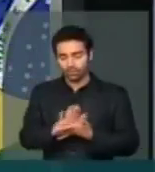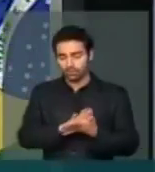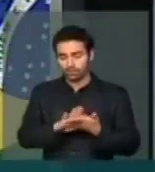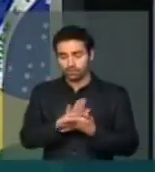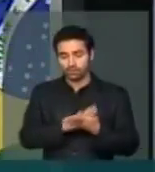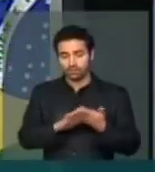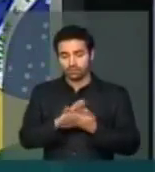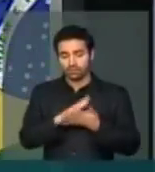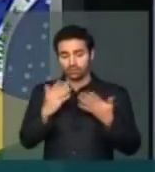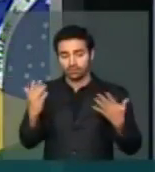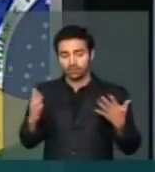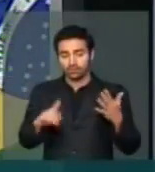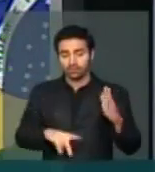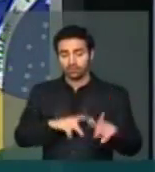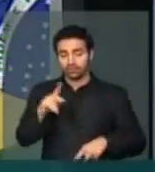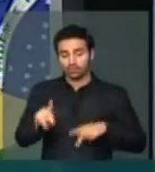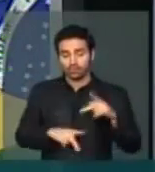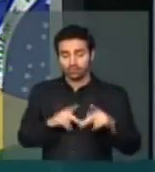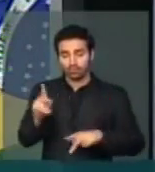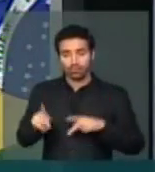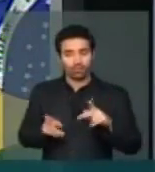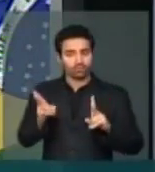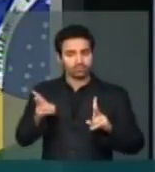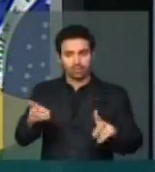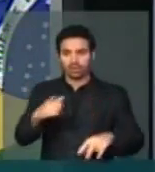a população pacífica e ordeira